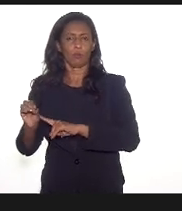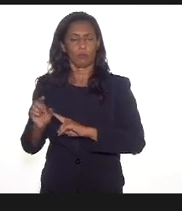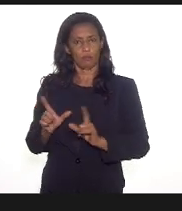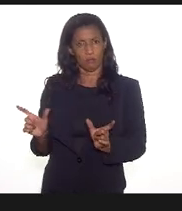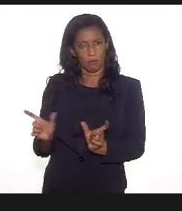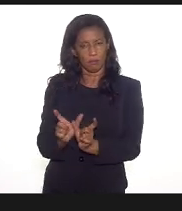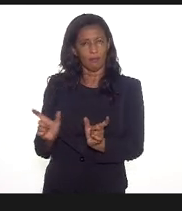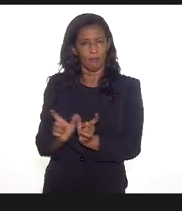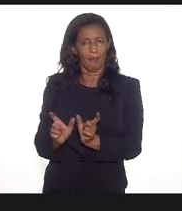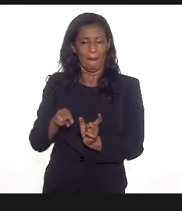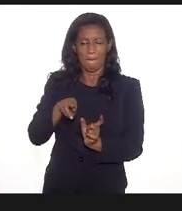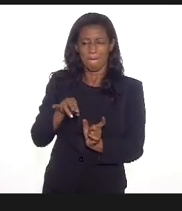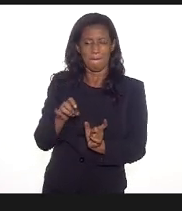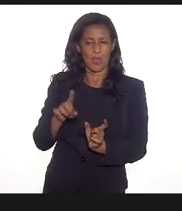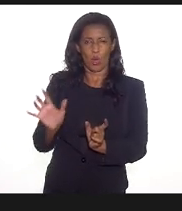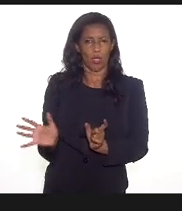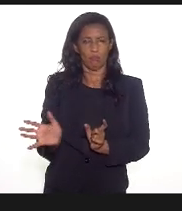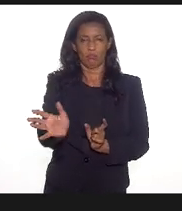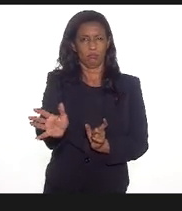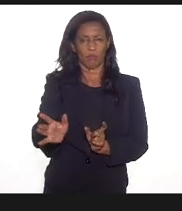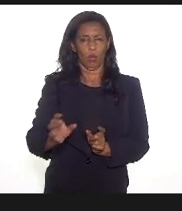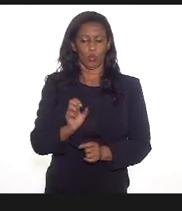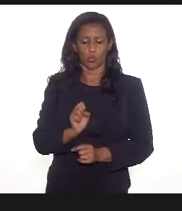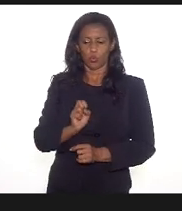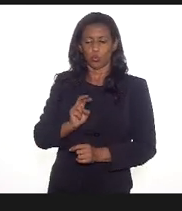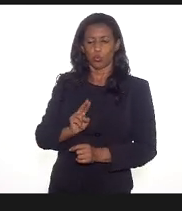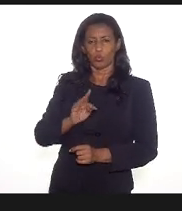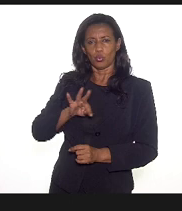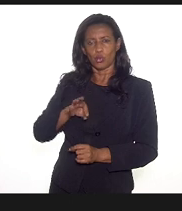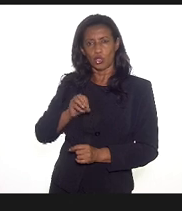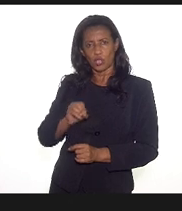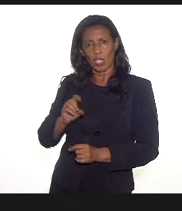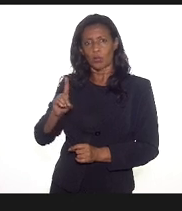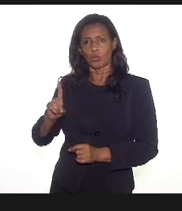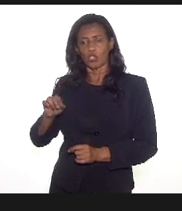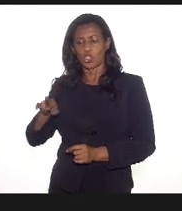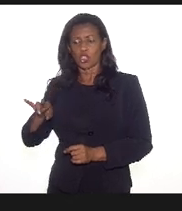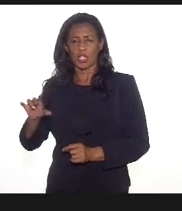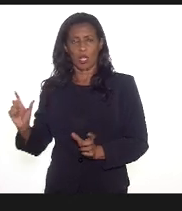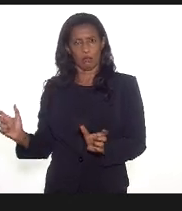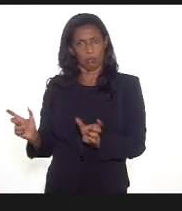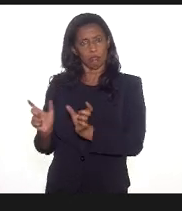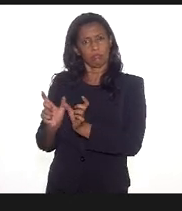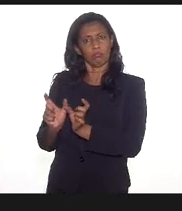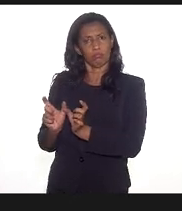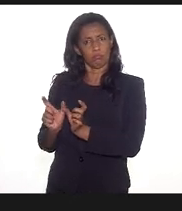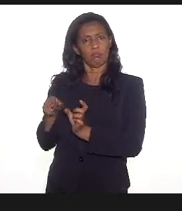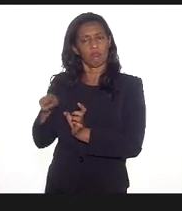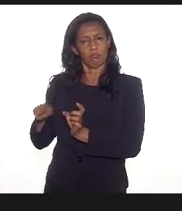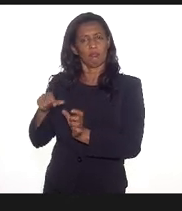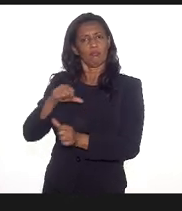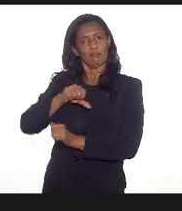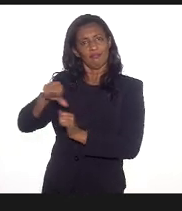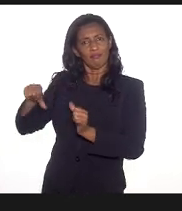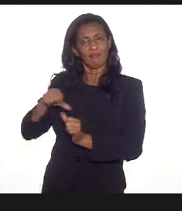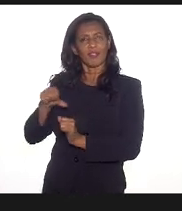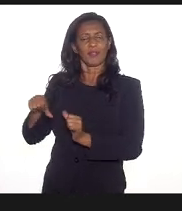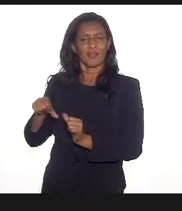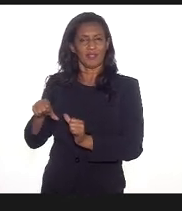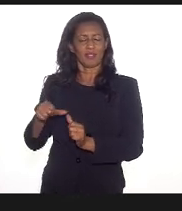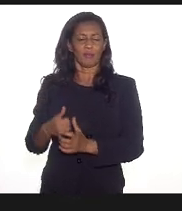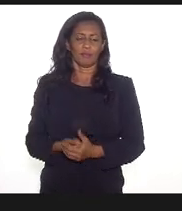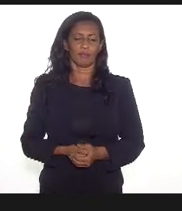ali naquele momento pelo Código Melo Matos e entra na tipificação do sujeito